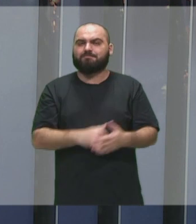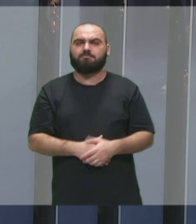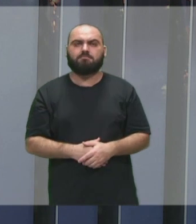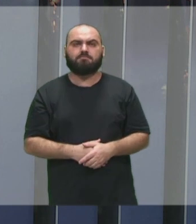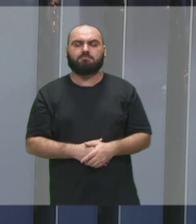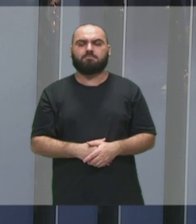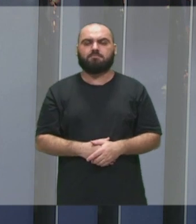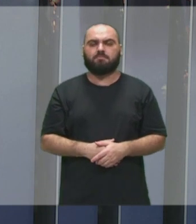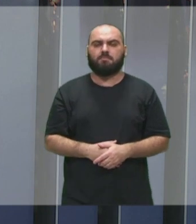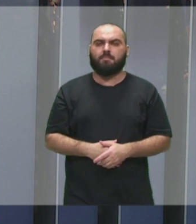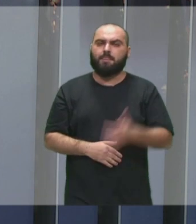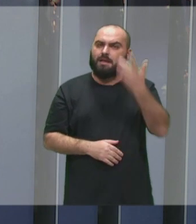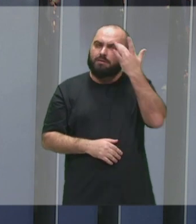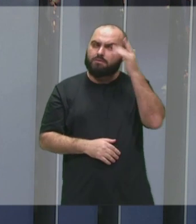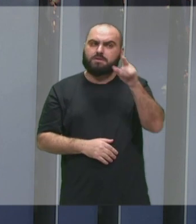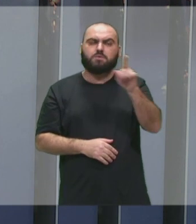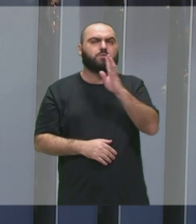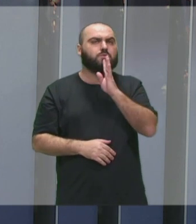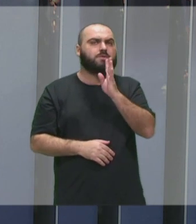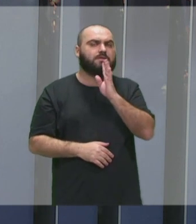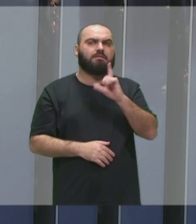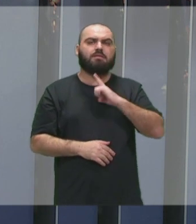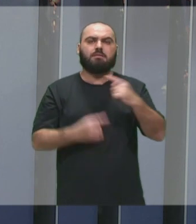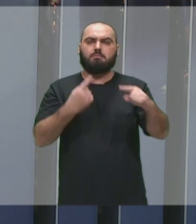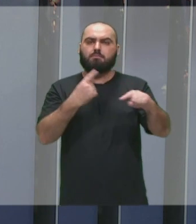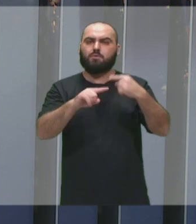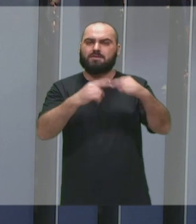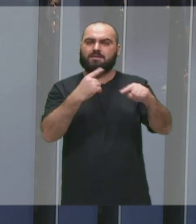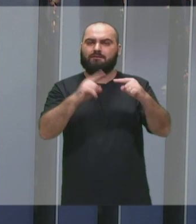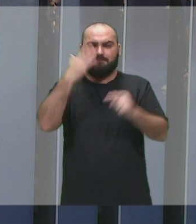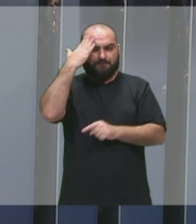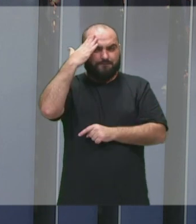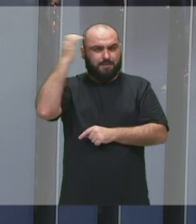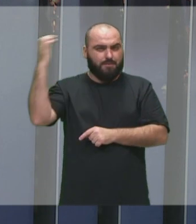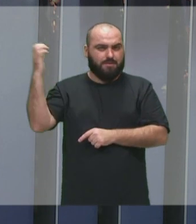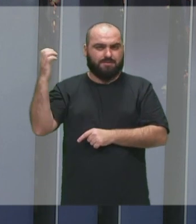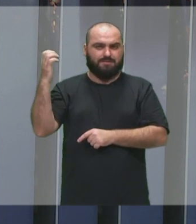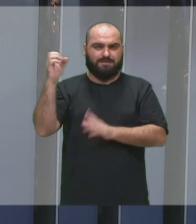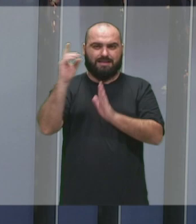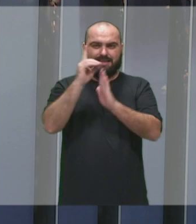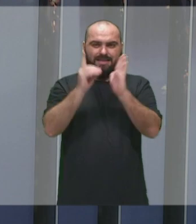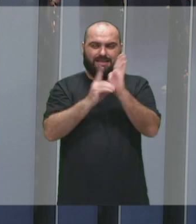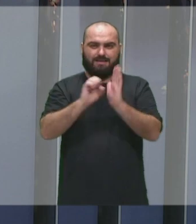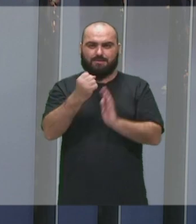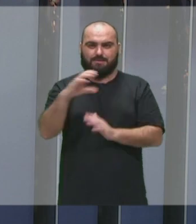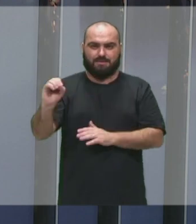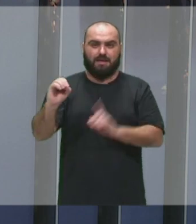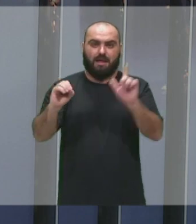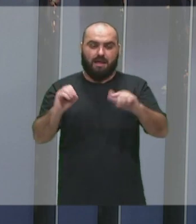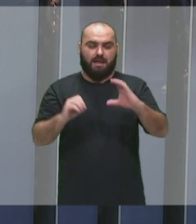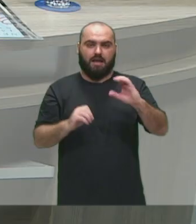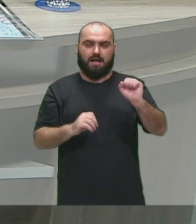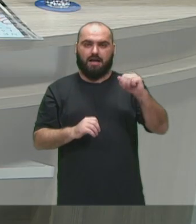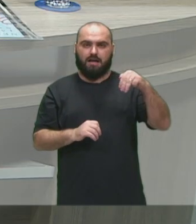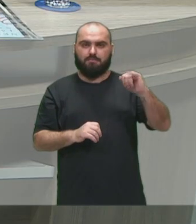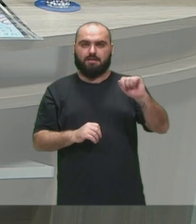sei se tu conheces, né? Mas tem uma música que foi muito famosa nos anos 80, chamada Camila,